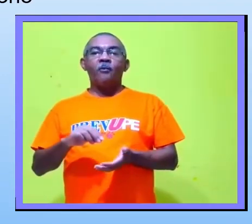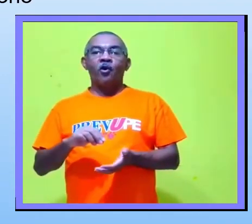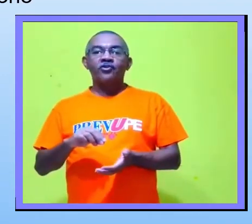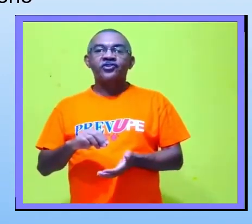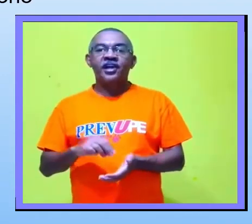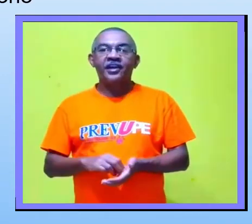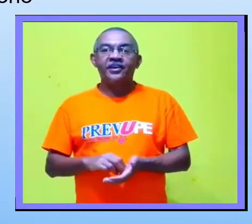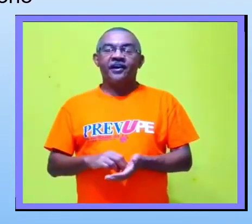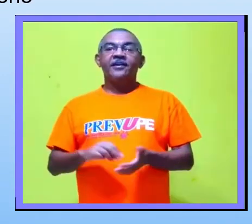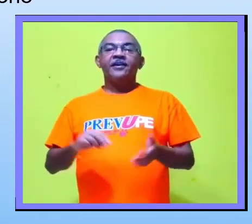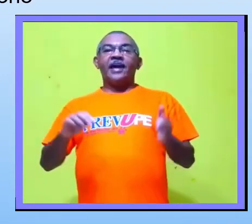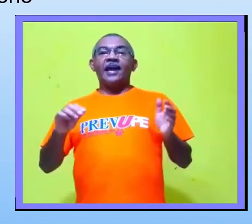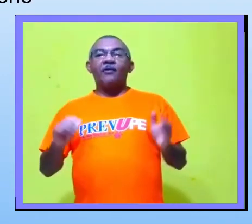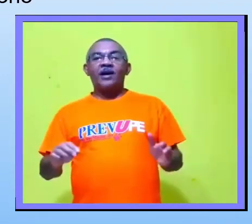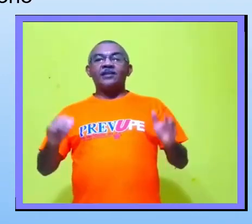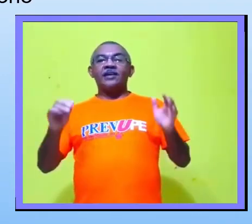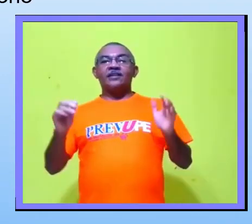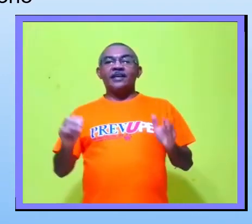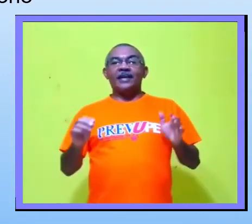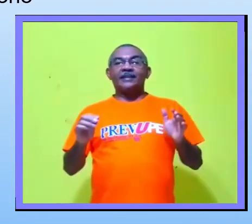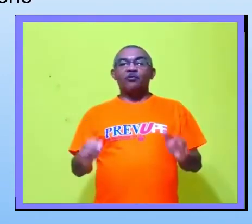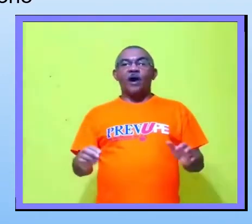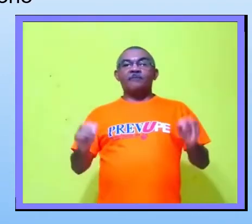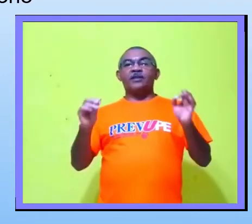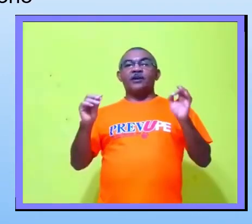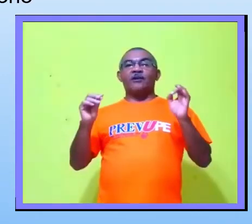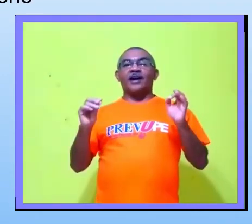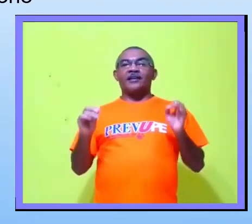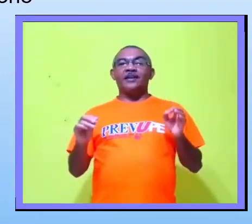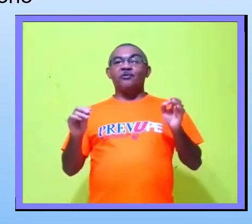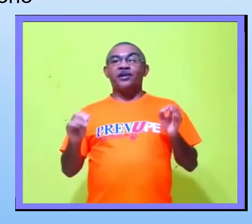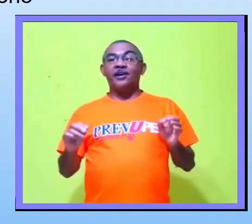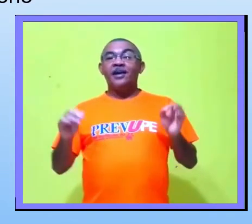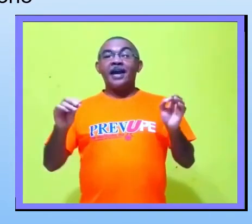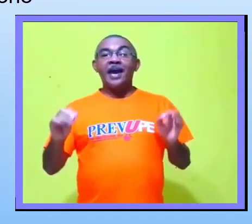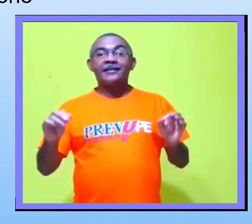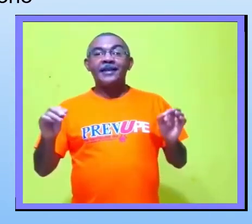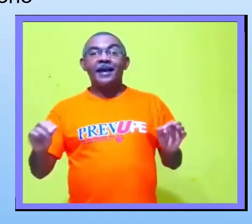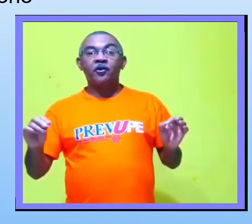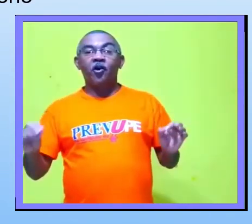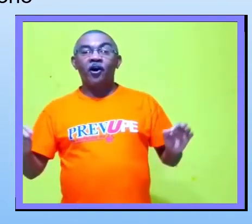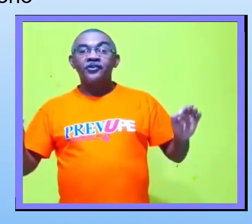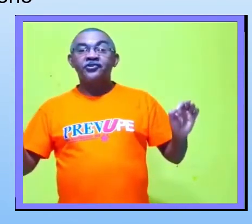é homogênea. Ela é uma cadeia que tem heteroátomos. Então, é uma cadeia o quê?